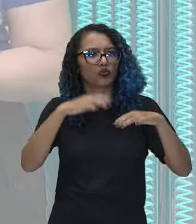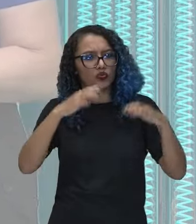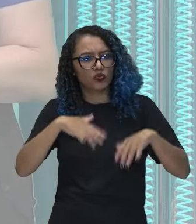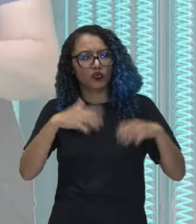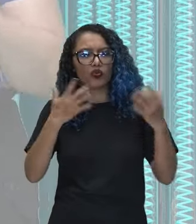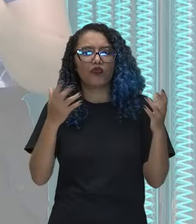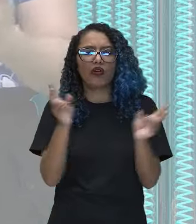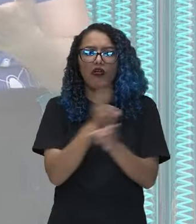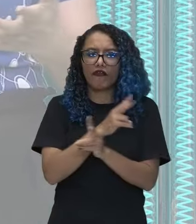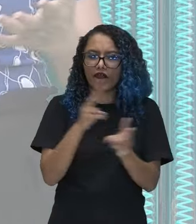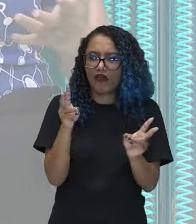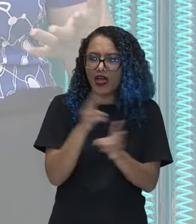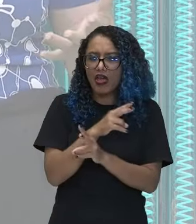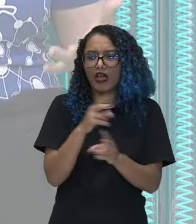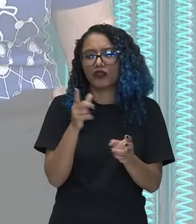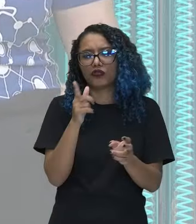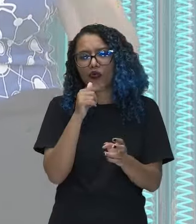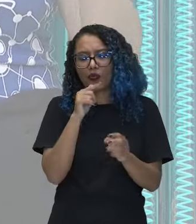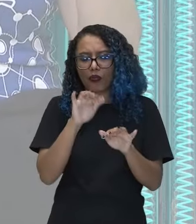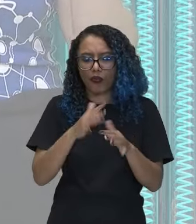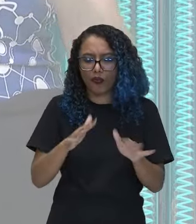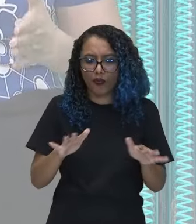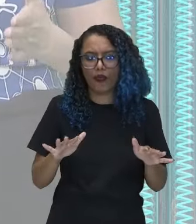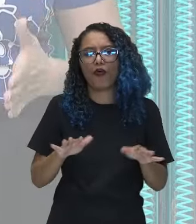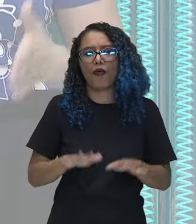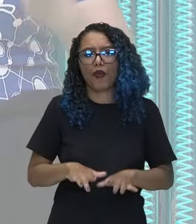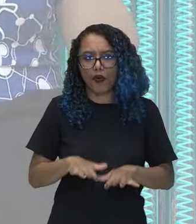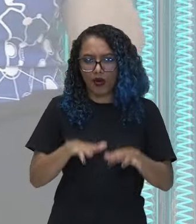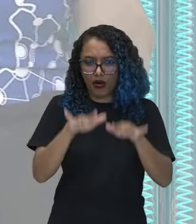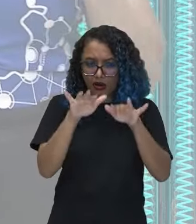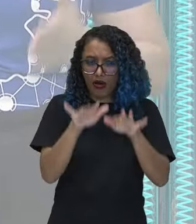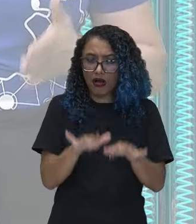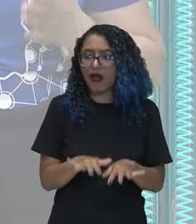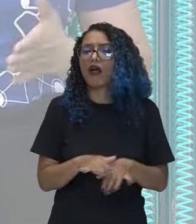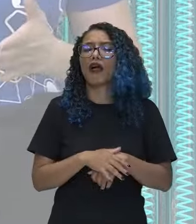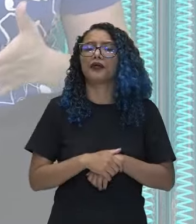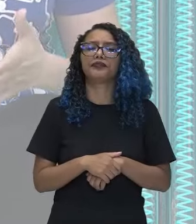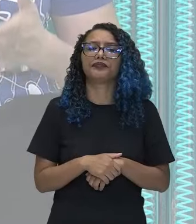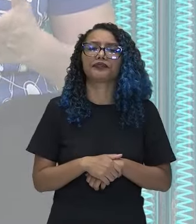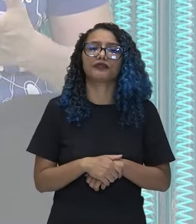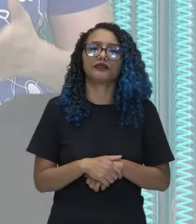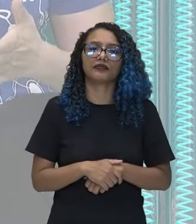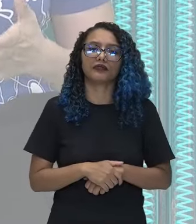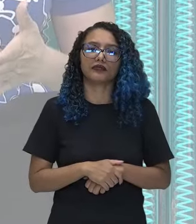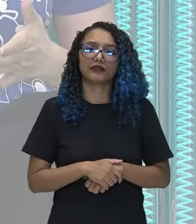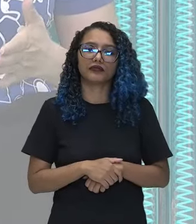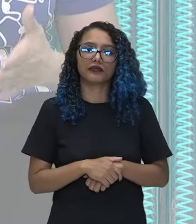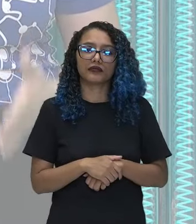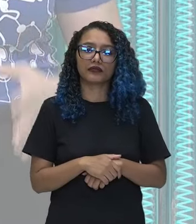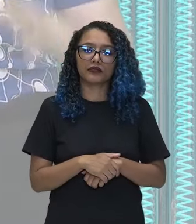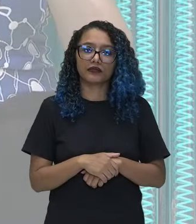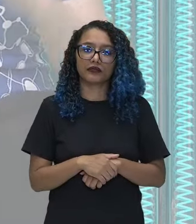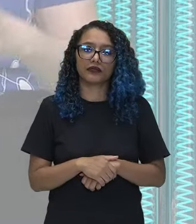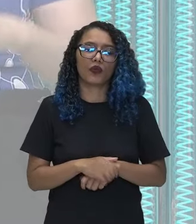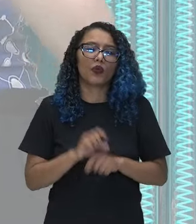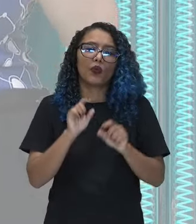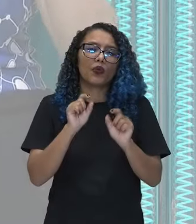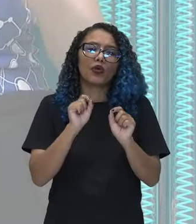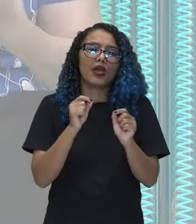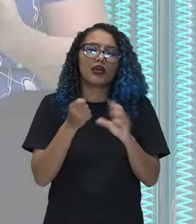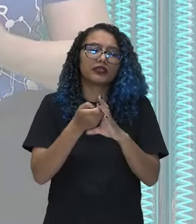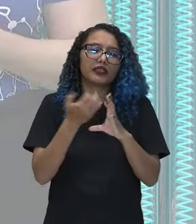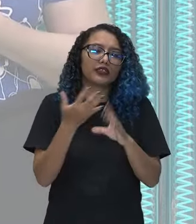vento, né, das marés. Então, o que há de importante numa reportagem, né? Os elementos